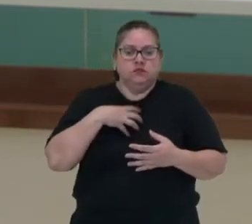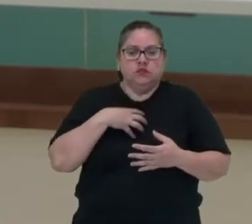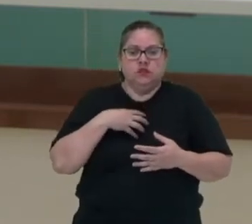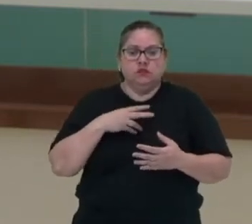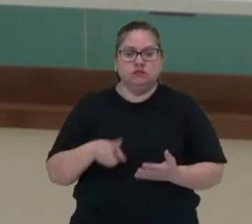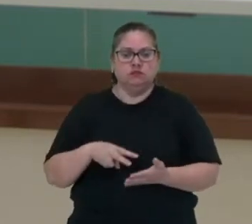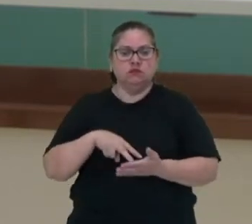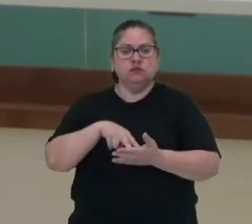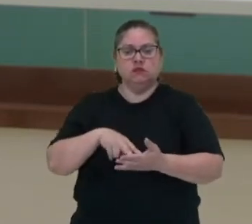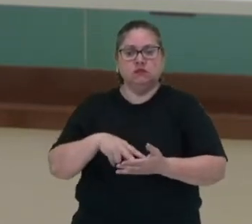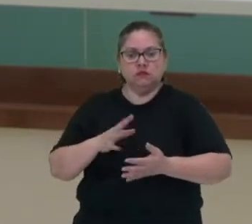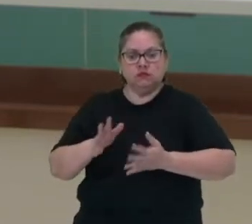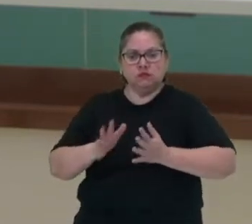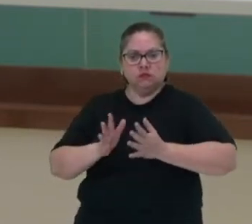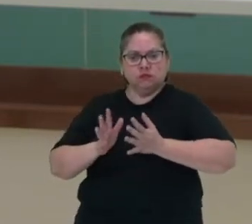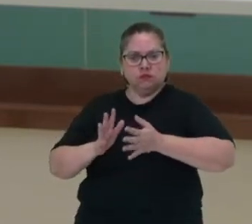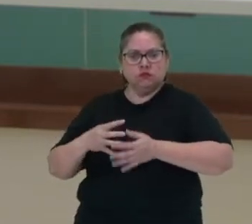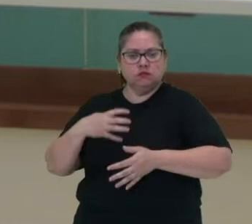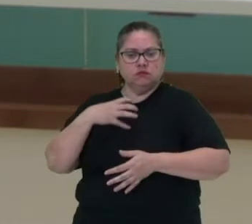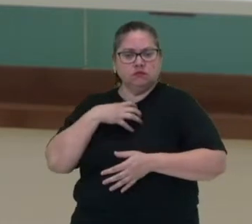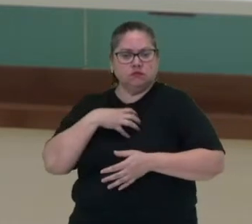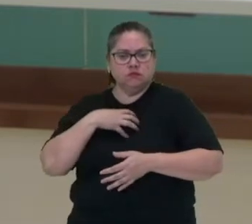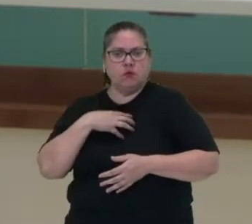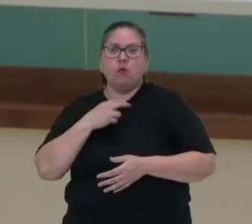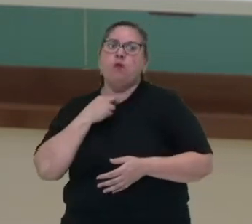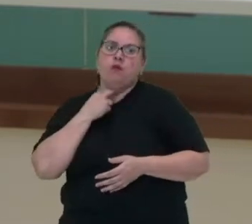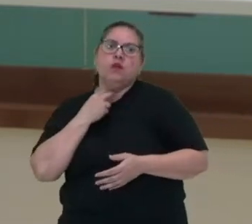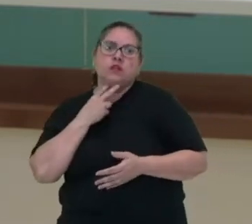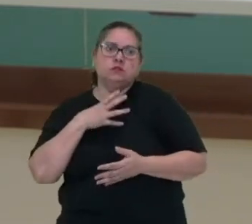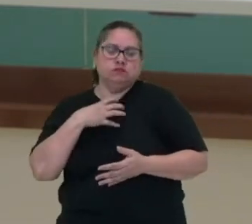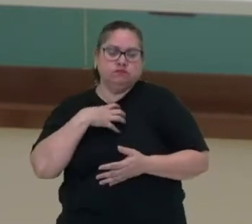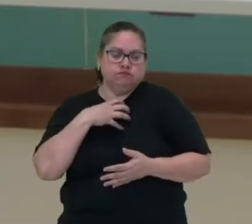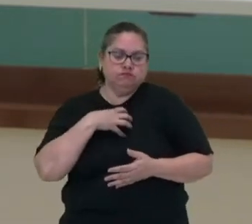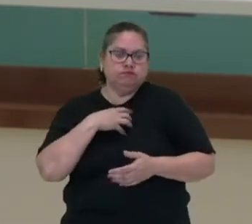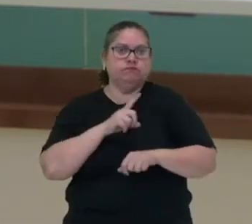pessoas vão perceber qual é o seu sentimento naquele momento.